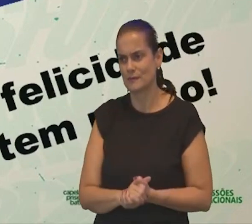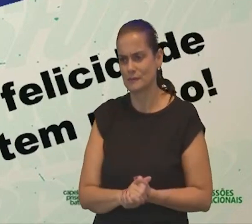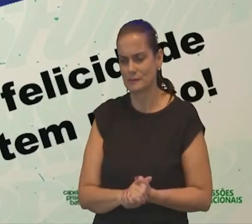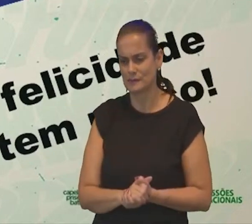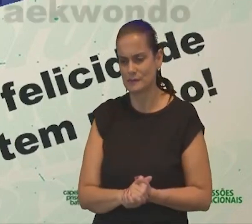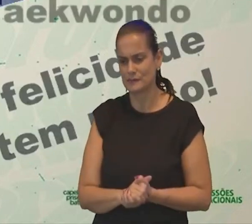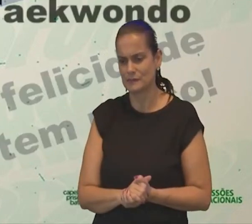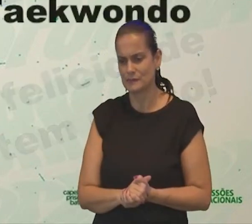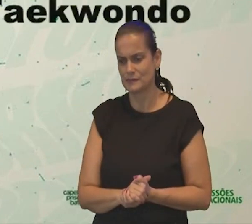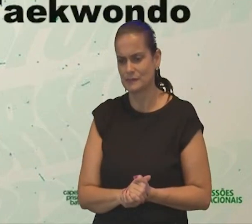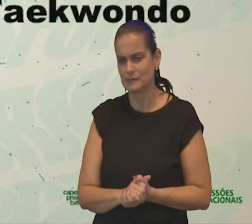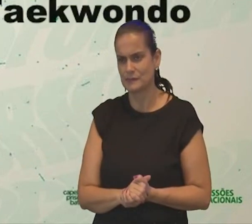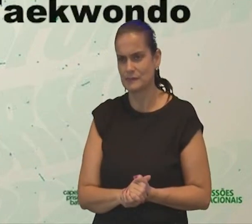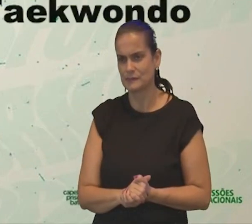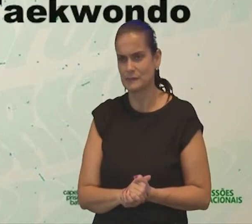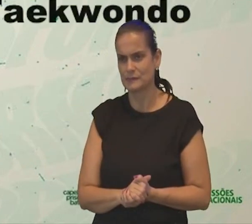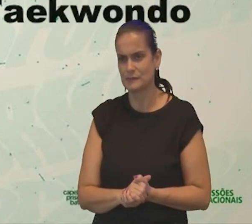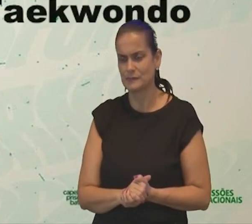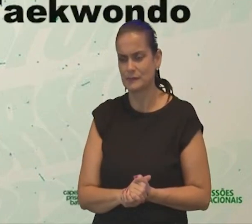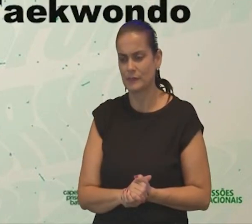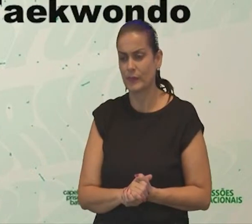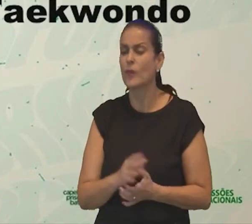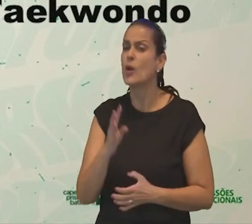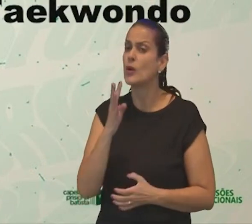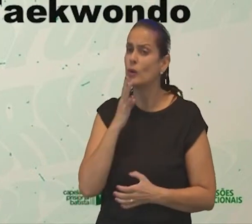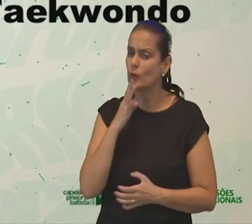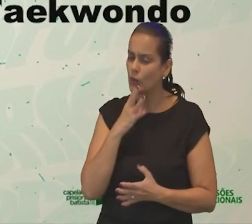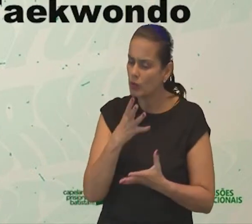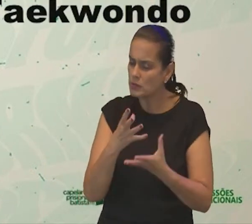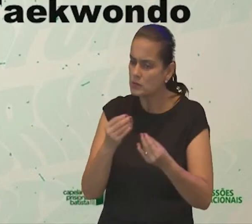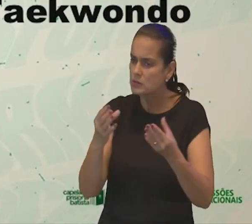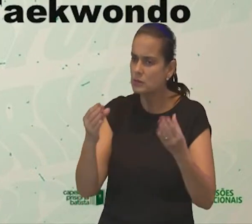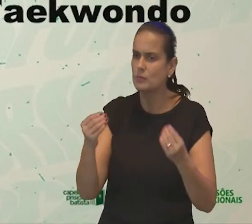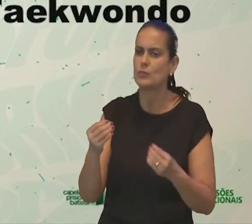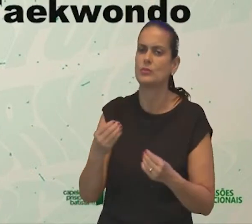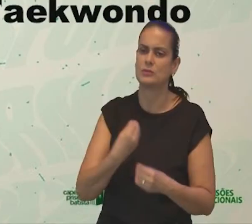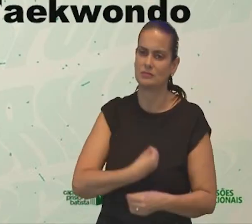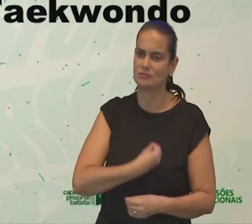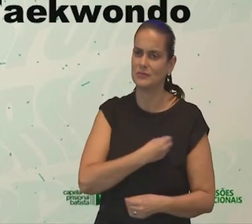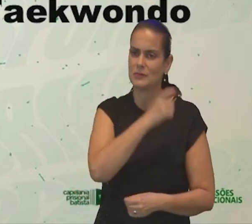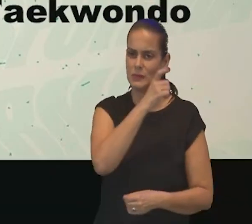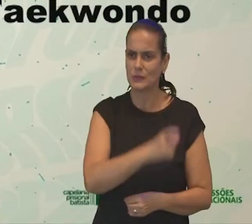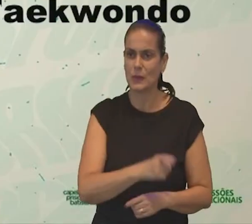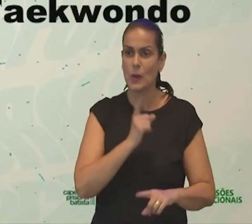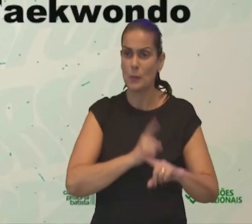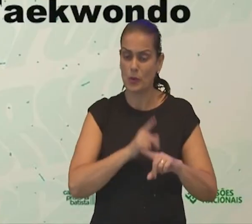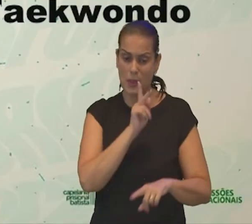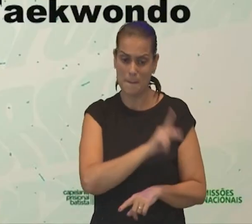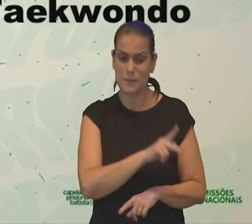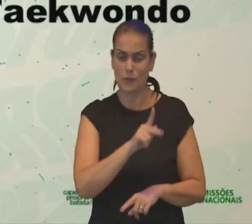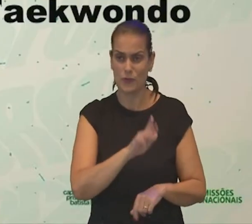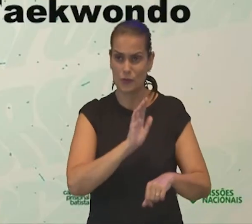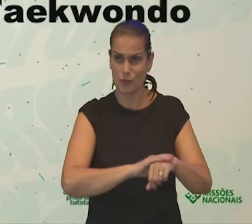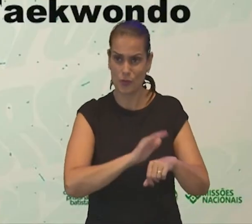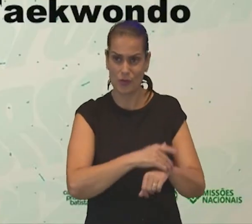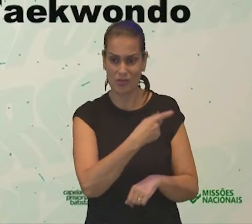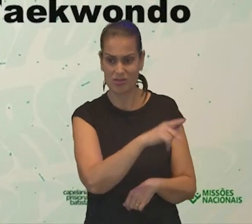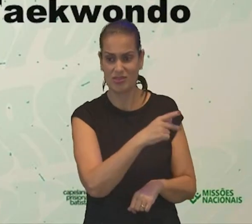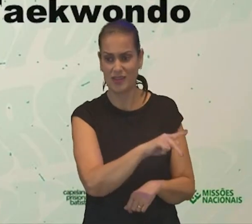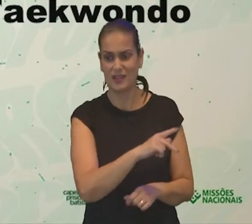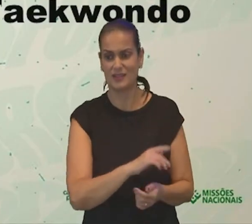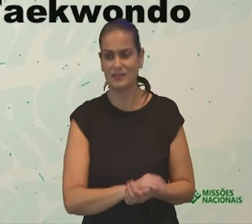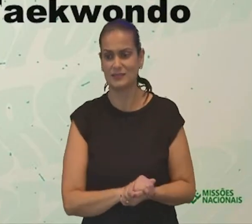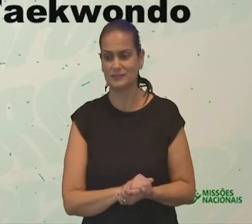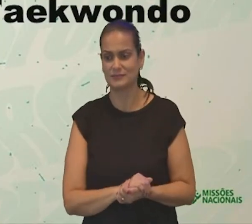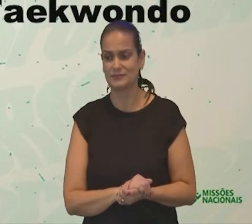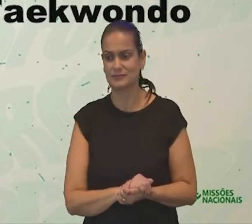Pode passar. Eu conheço muito bem a vida de Alexandre, porque eu sou professor de Alexandre. Eu